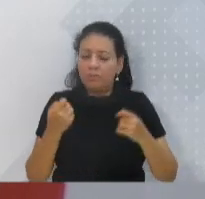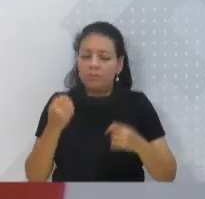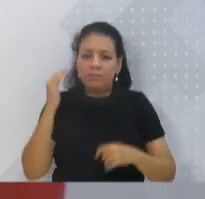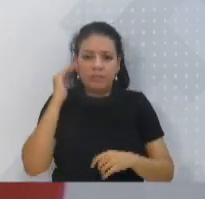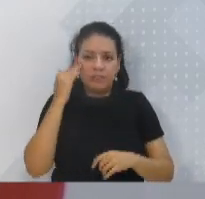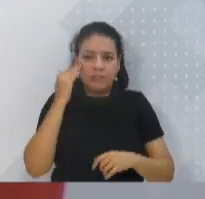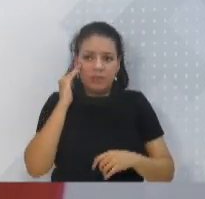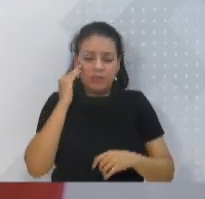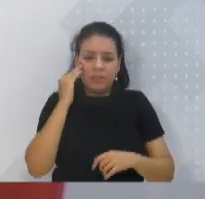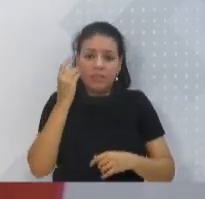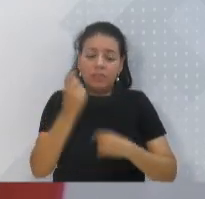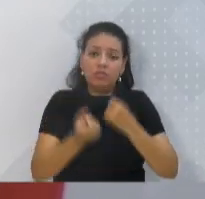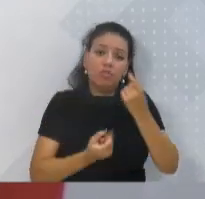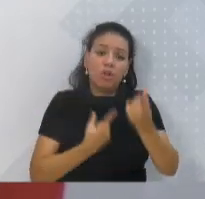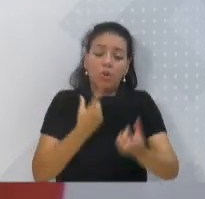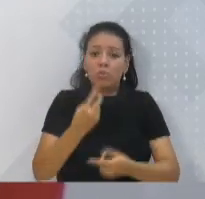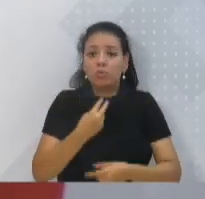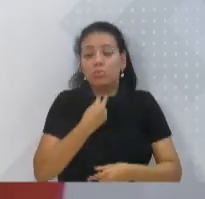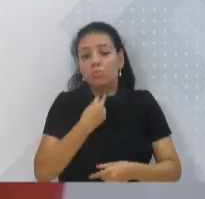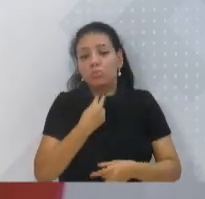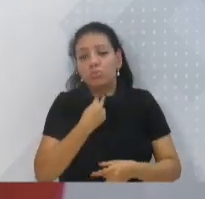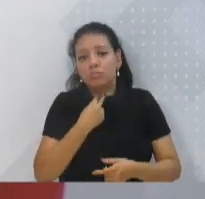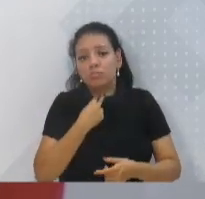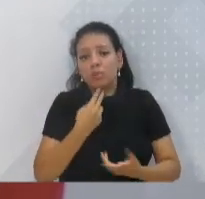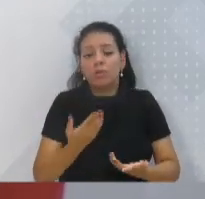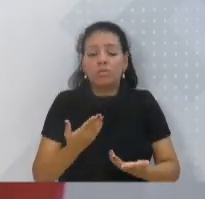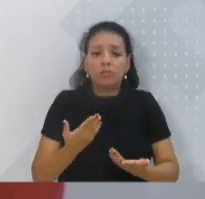entendem-se alguns entendidos que não pode